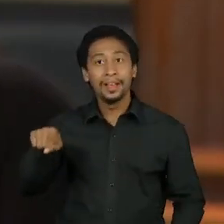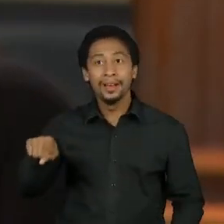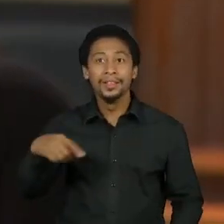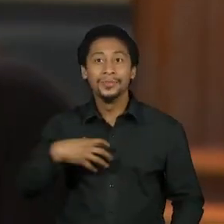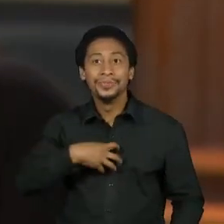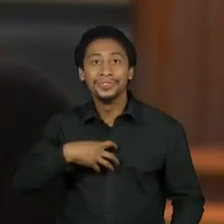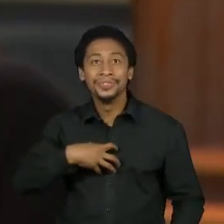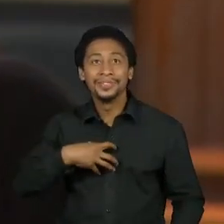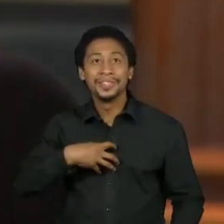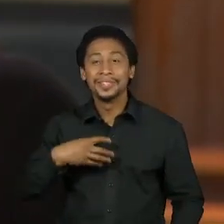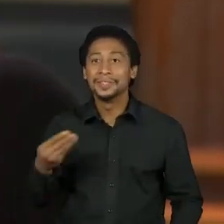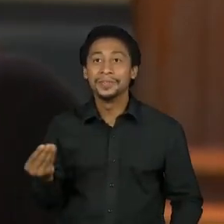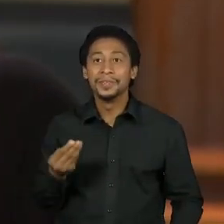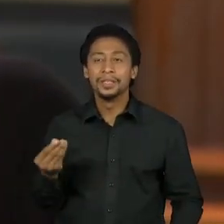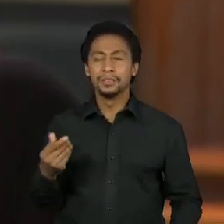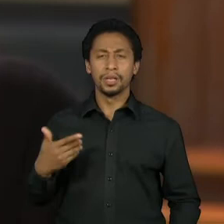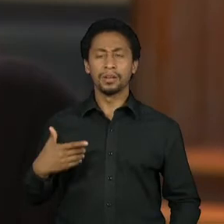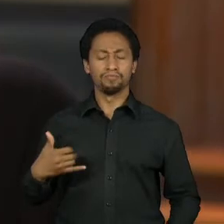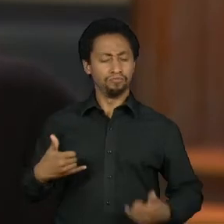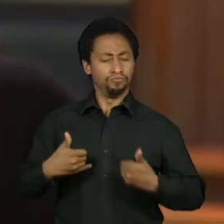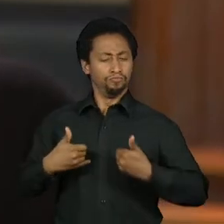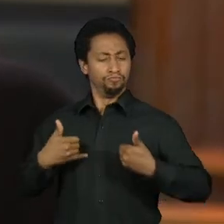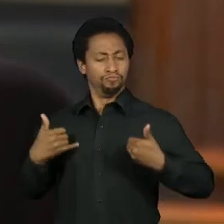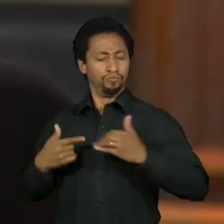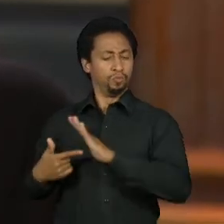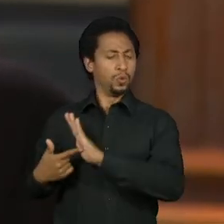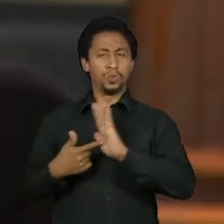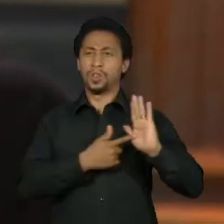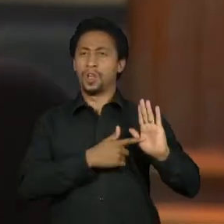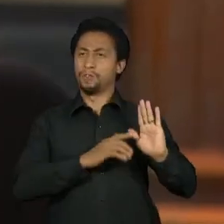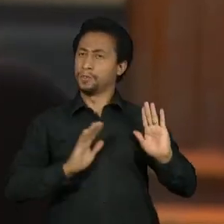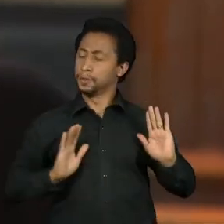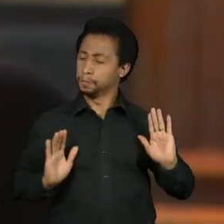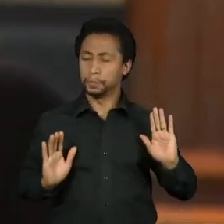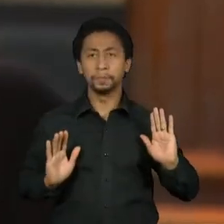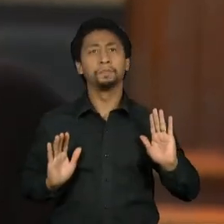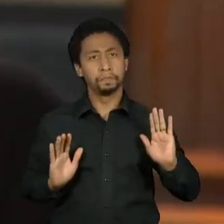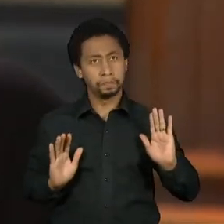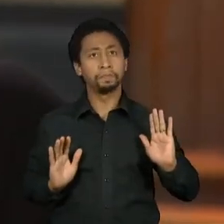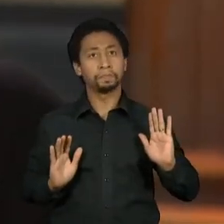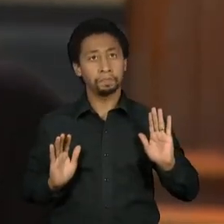ela menina que chama dignidade umas coisas lá E aí